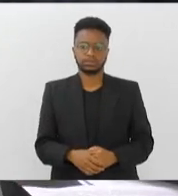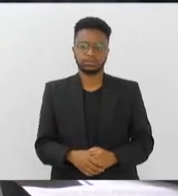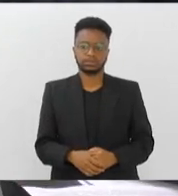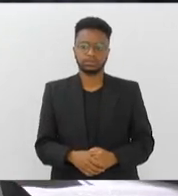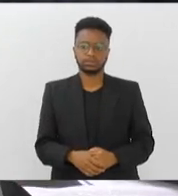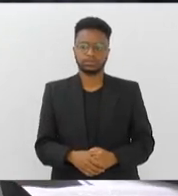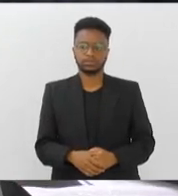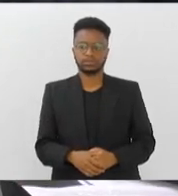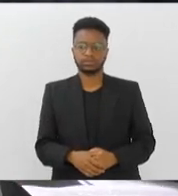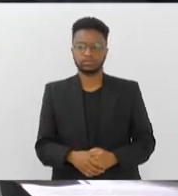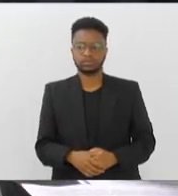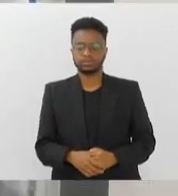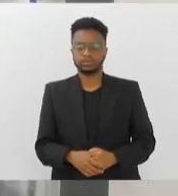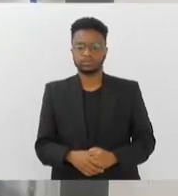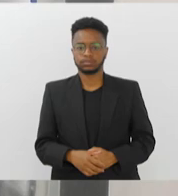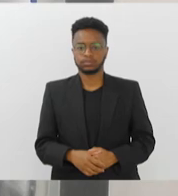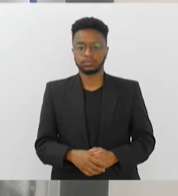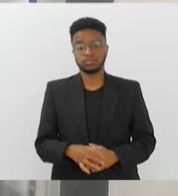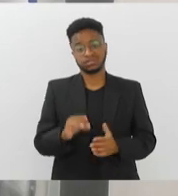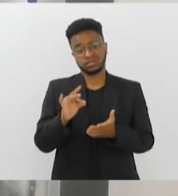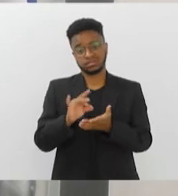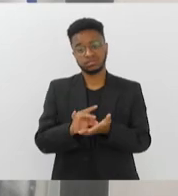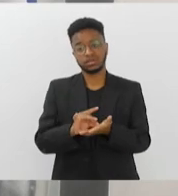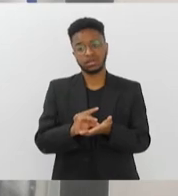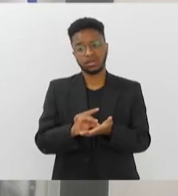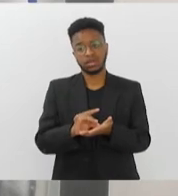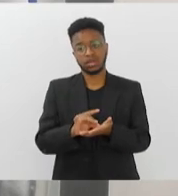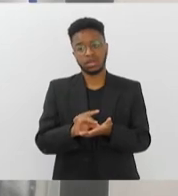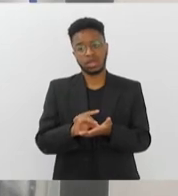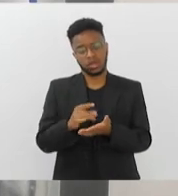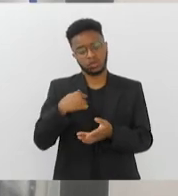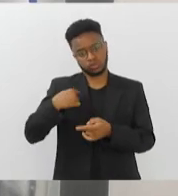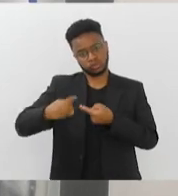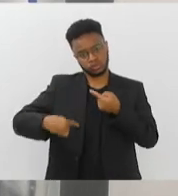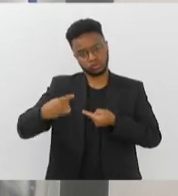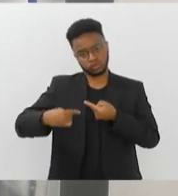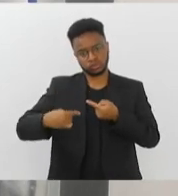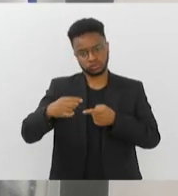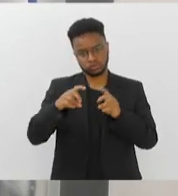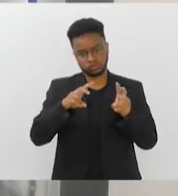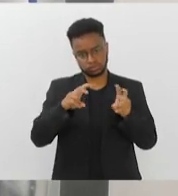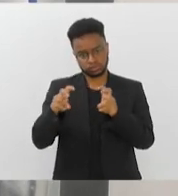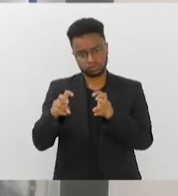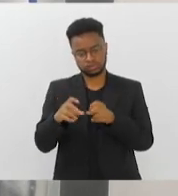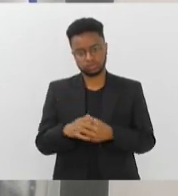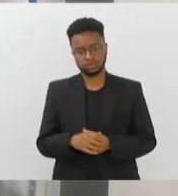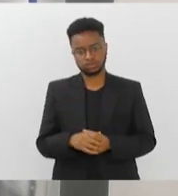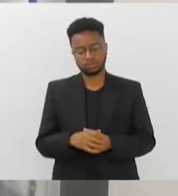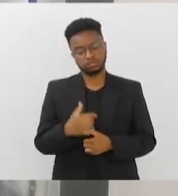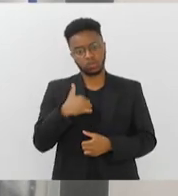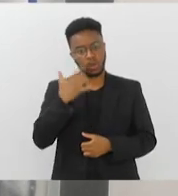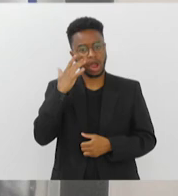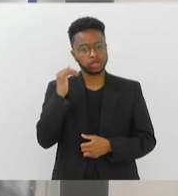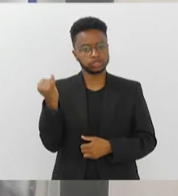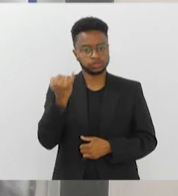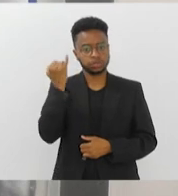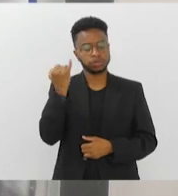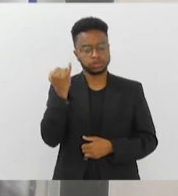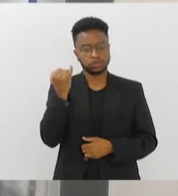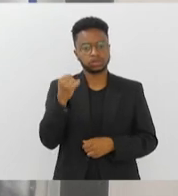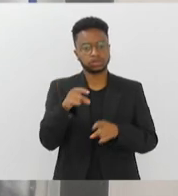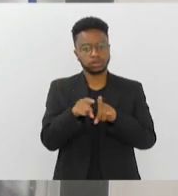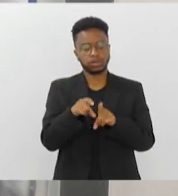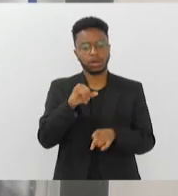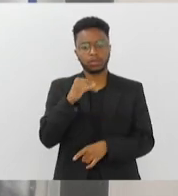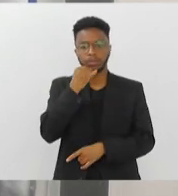É, assim, na verdade, assim, eu considero. Estou discutindo a matéria, tá? Eu considero meritório, até aproveito a presença